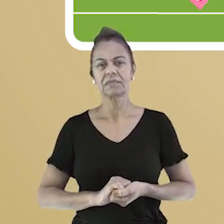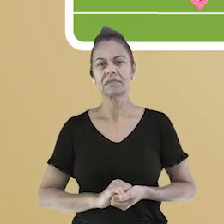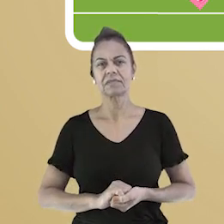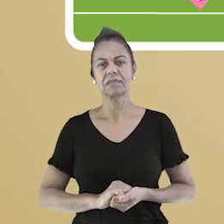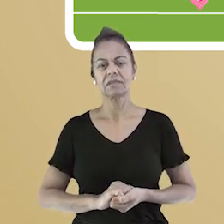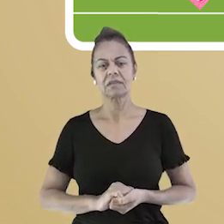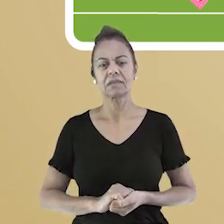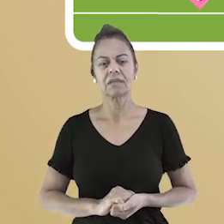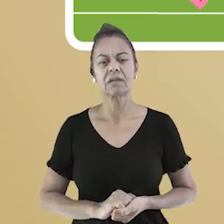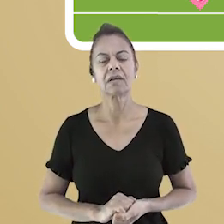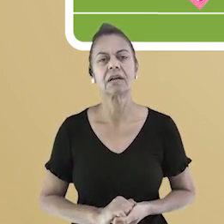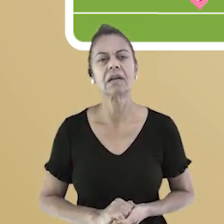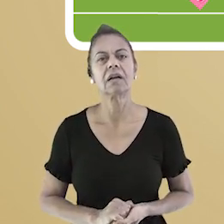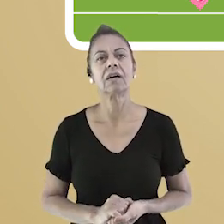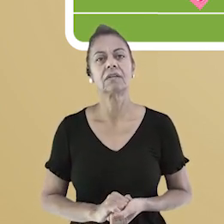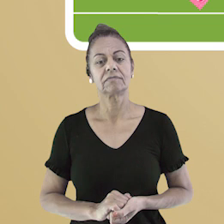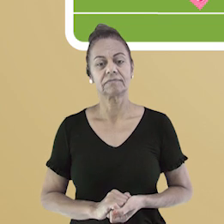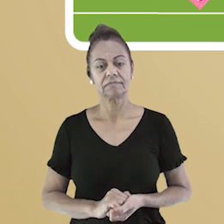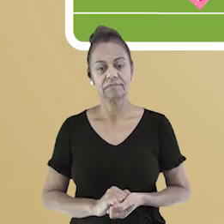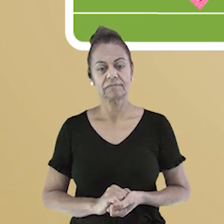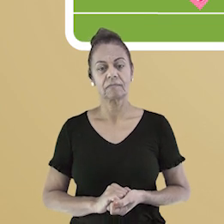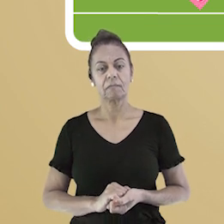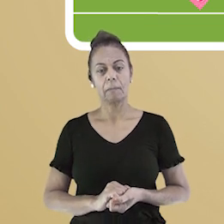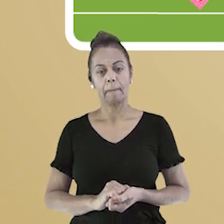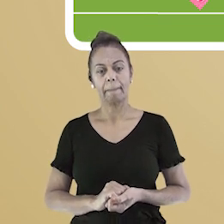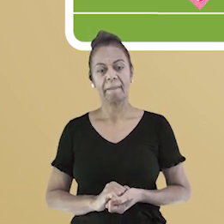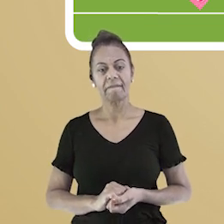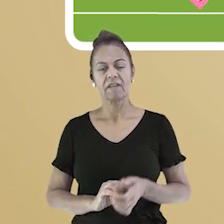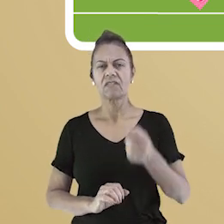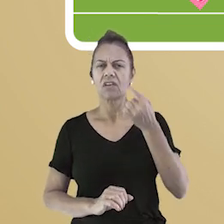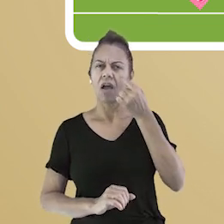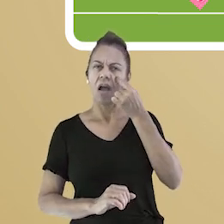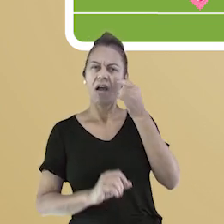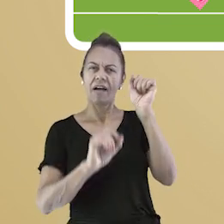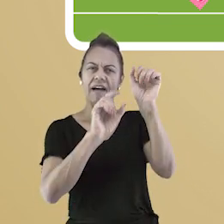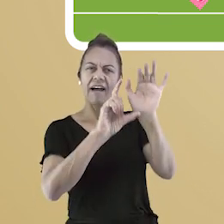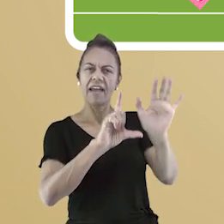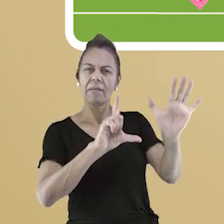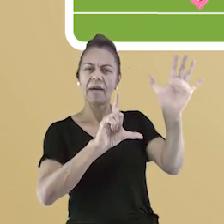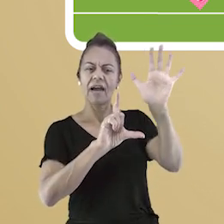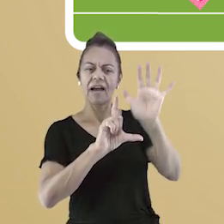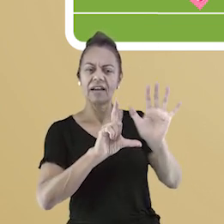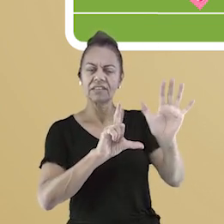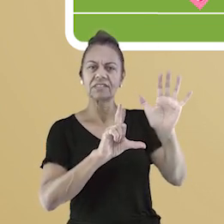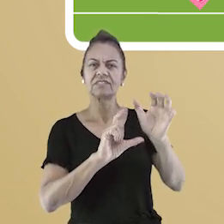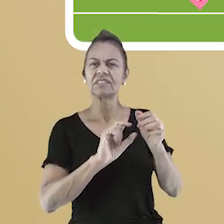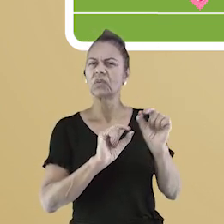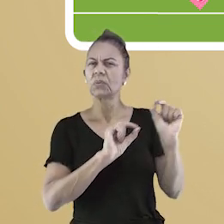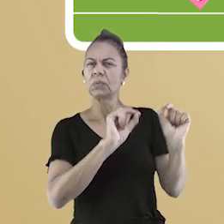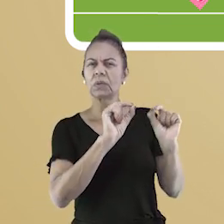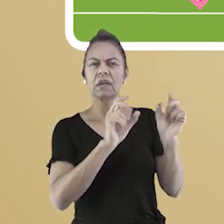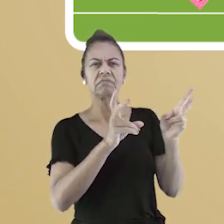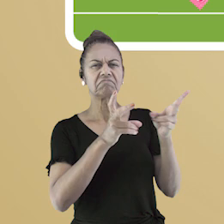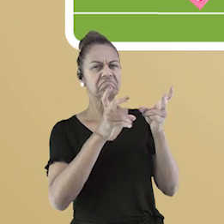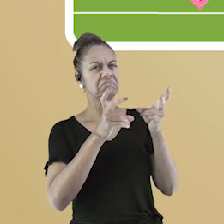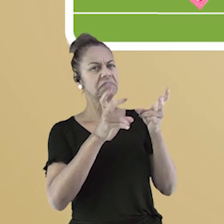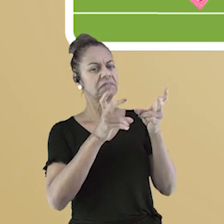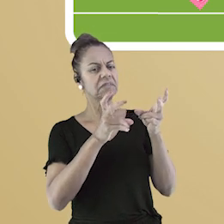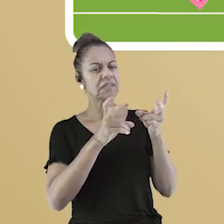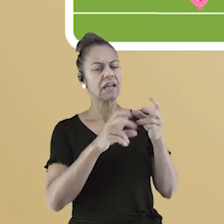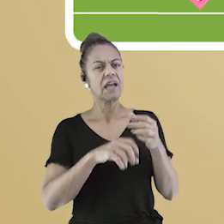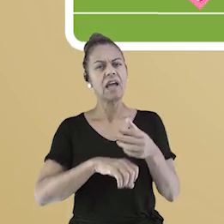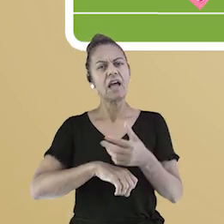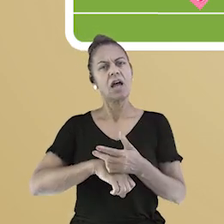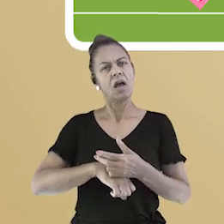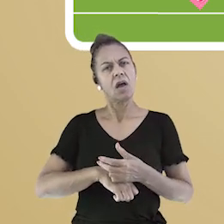entender do que se trata. Gente, vamos começar com o nosso primeiro método aqui. Vocês reconhecem aquela figura? Ele